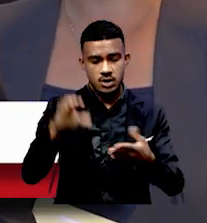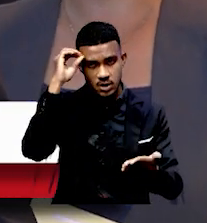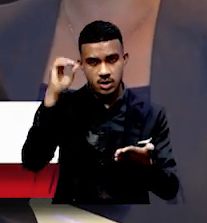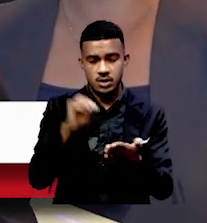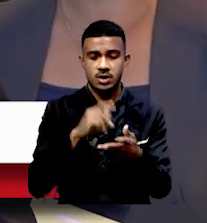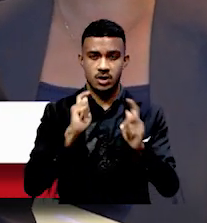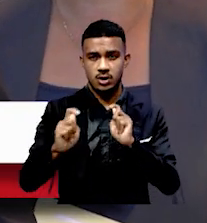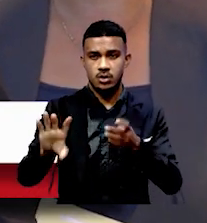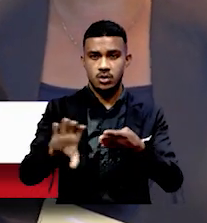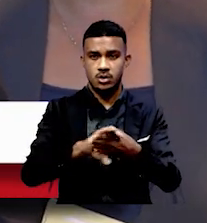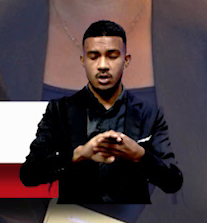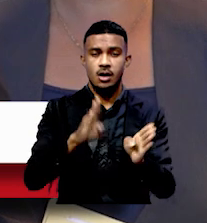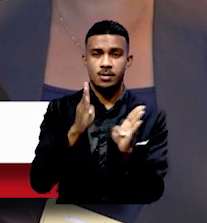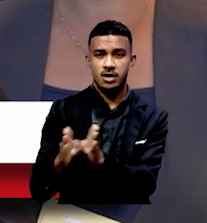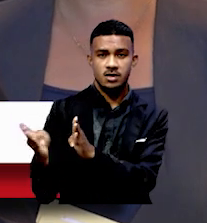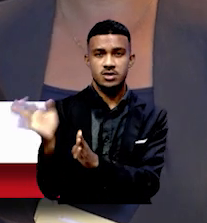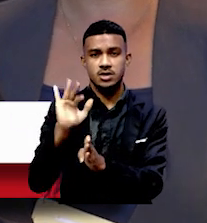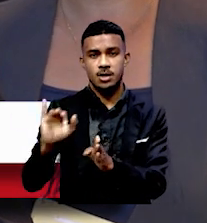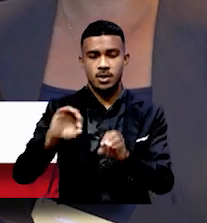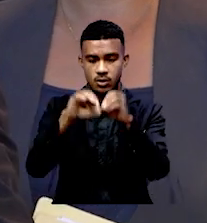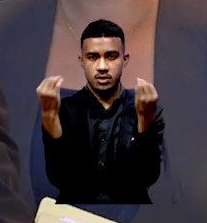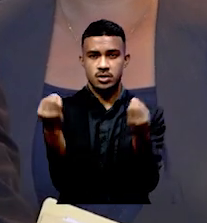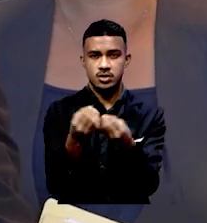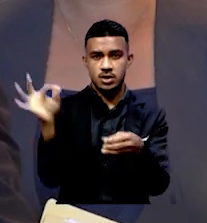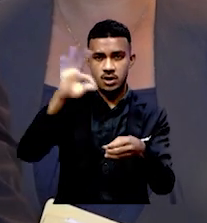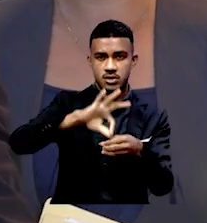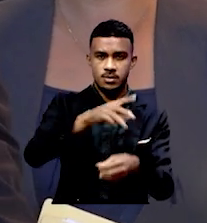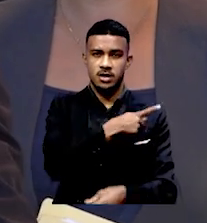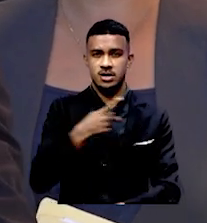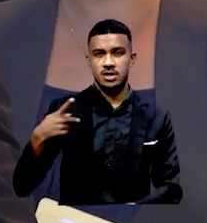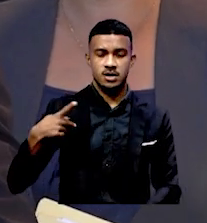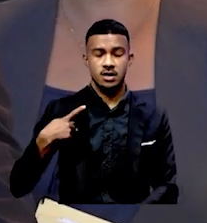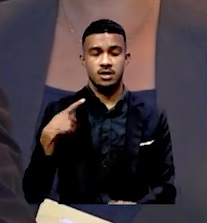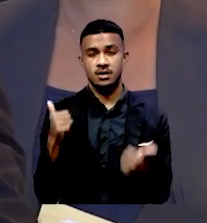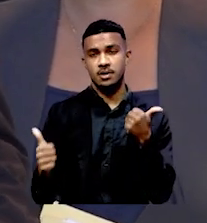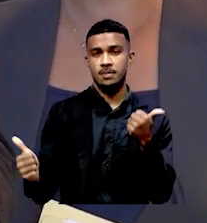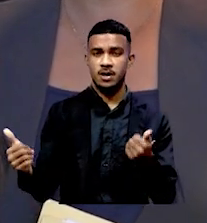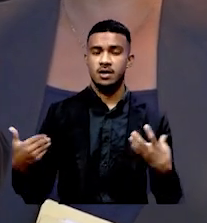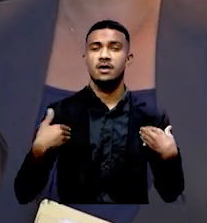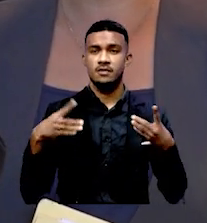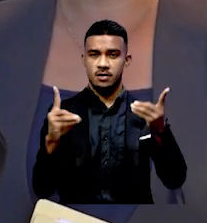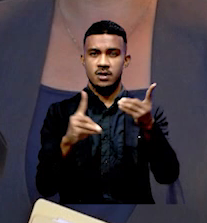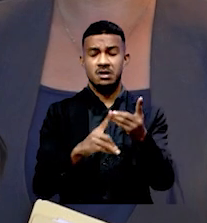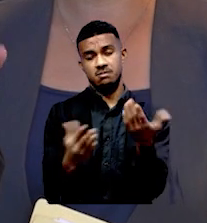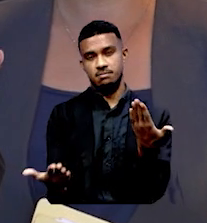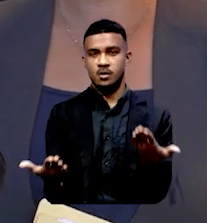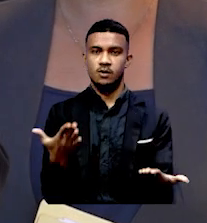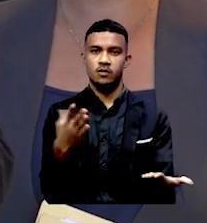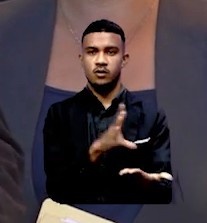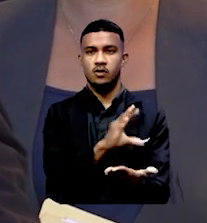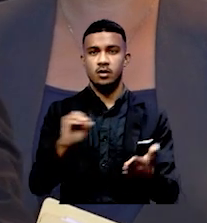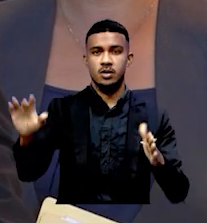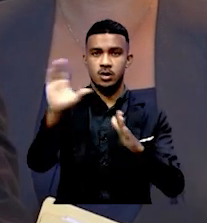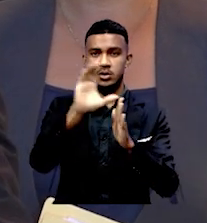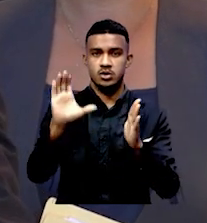Administração Eleitoral, halo preparativo sira para tu organizar a eleição presidencial. Quem é a data da eleição, conforme Constituição, não